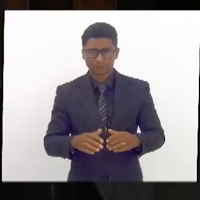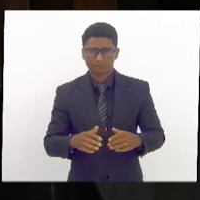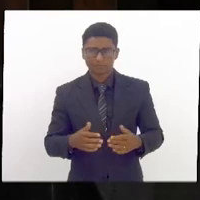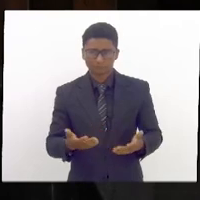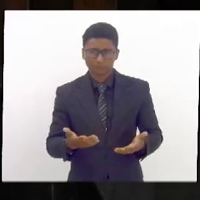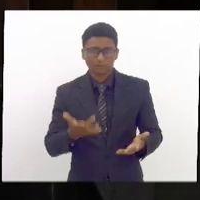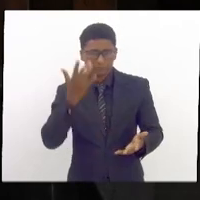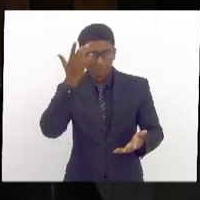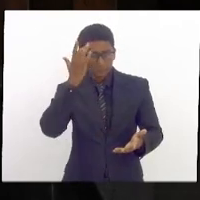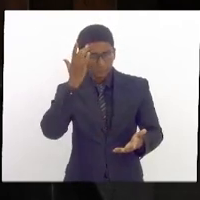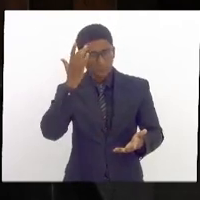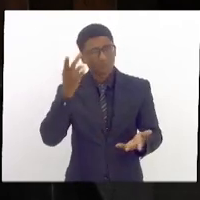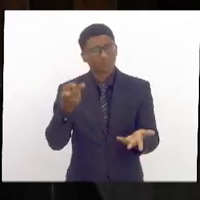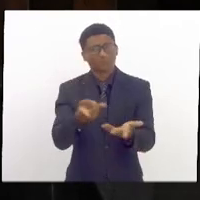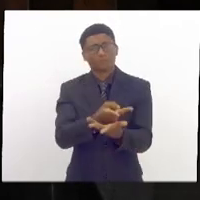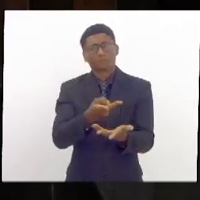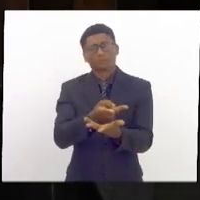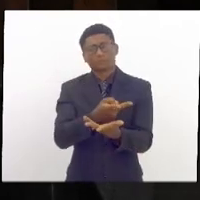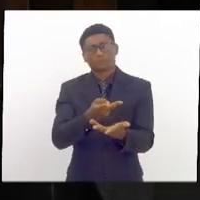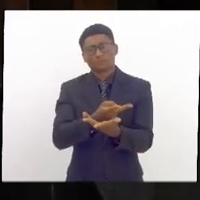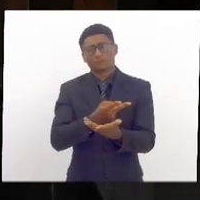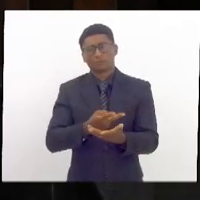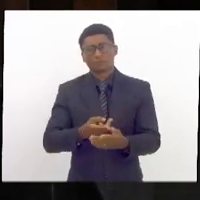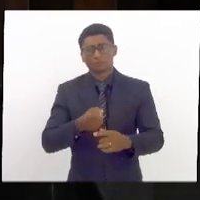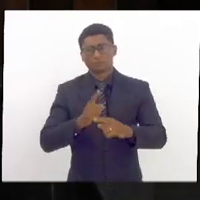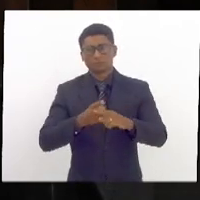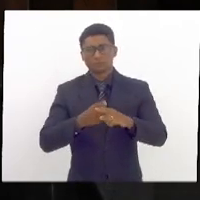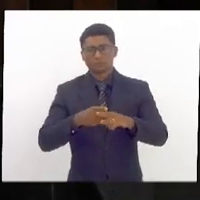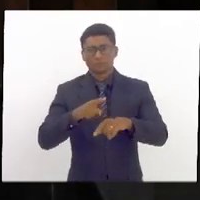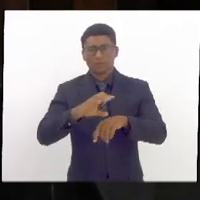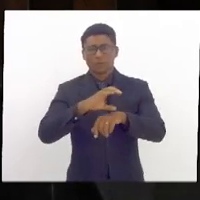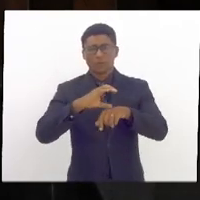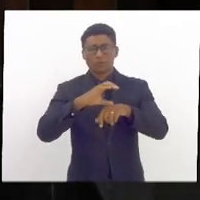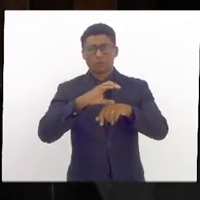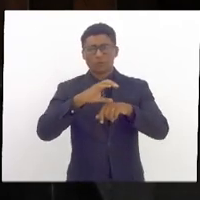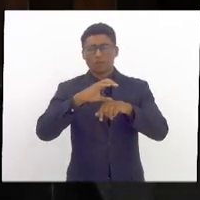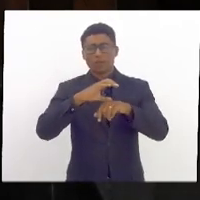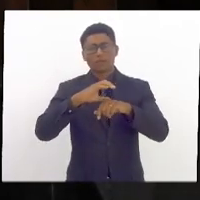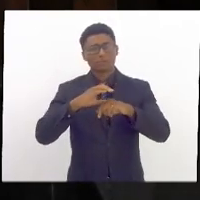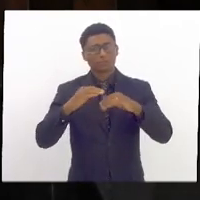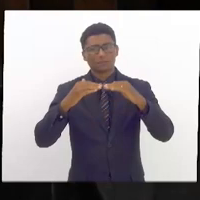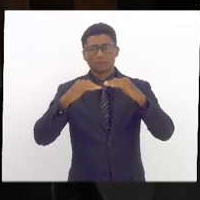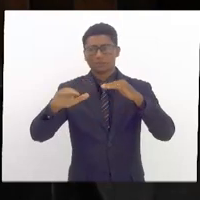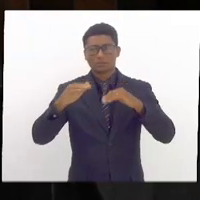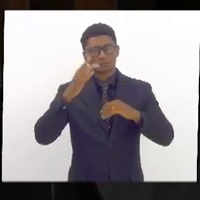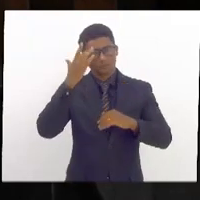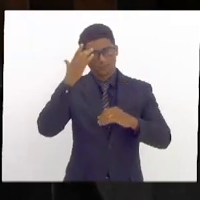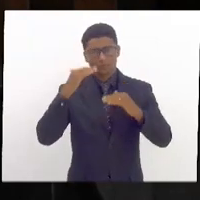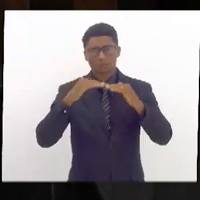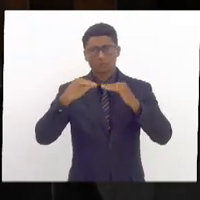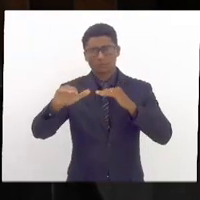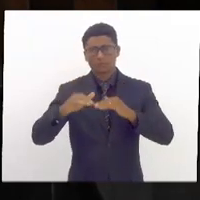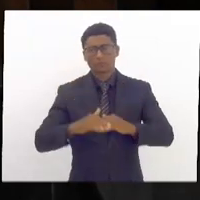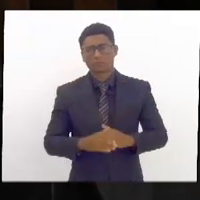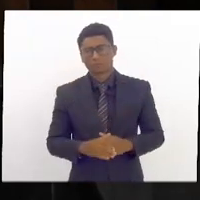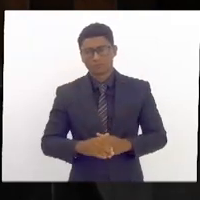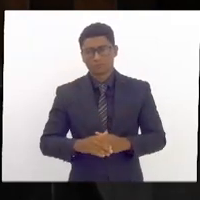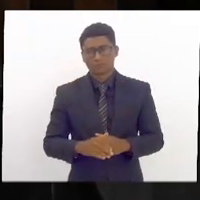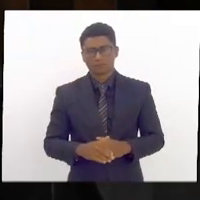forma equivocada, sobre a questão da constitucionalidade e de um potencial vício de iniciativa. Feito